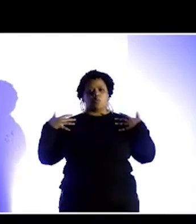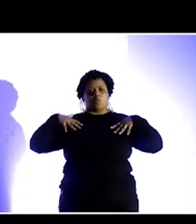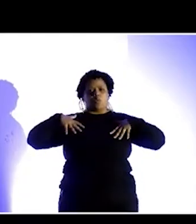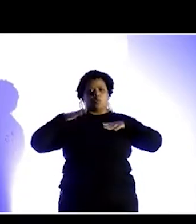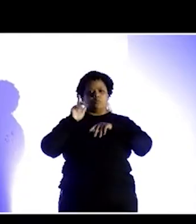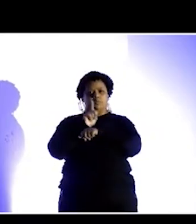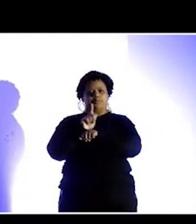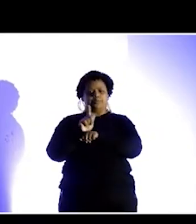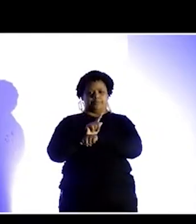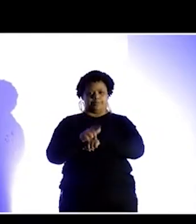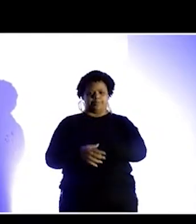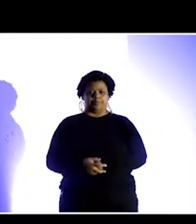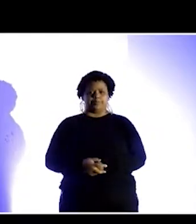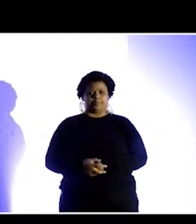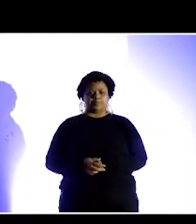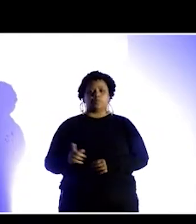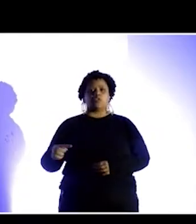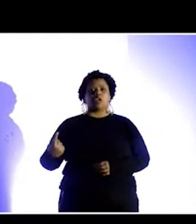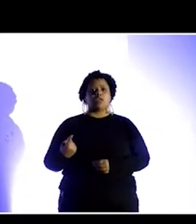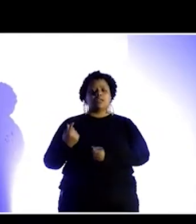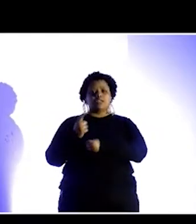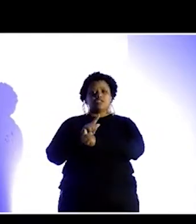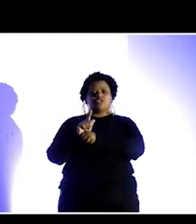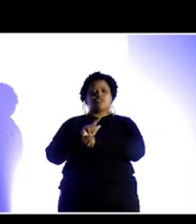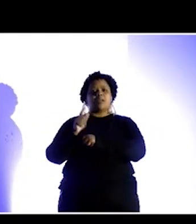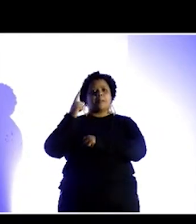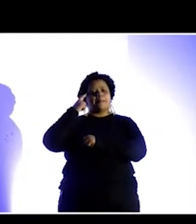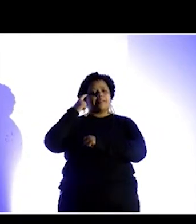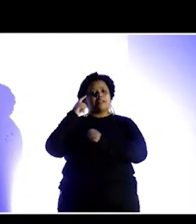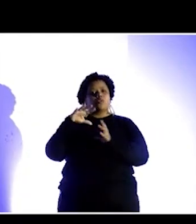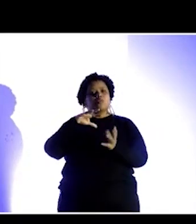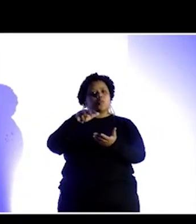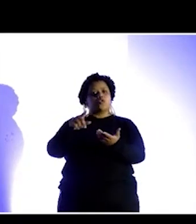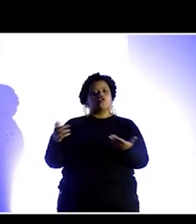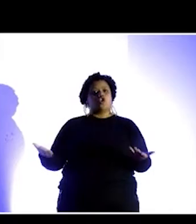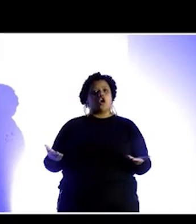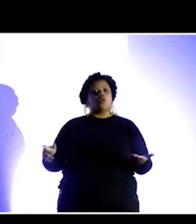gestão. A nossa gestão ela pensa um mundo determinístico, só que agora a gente tem que